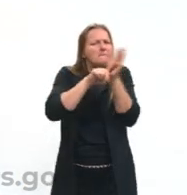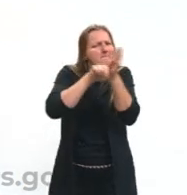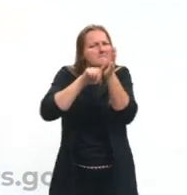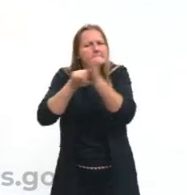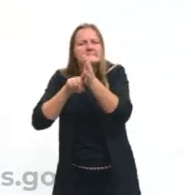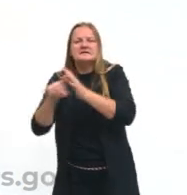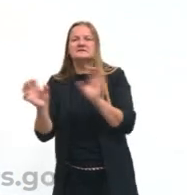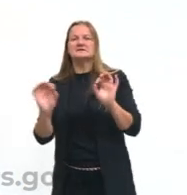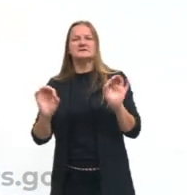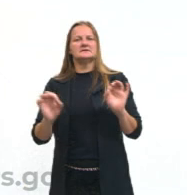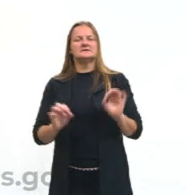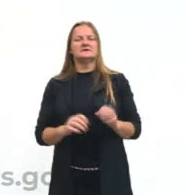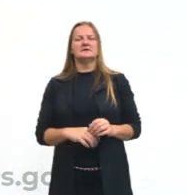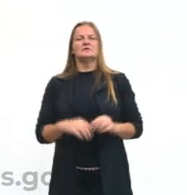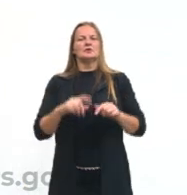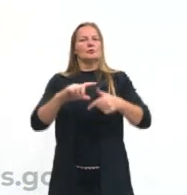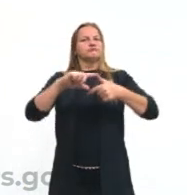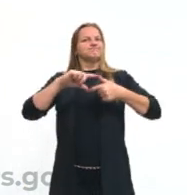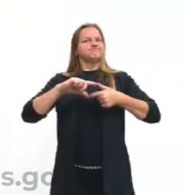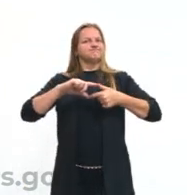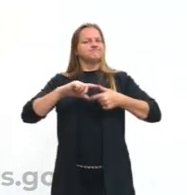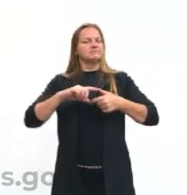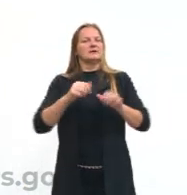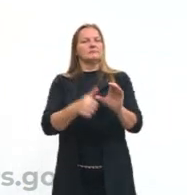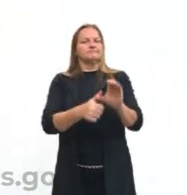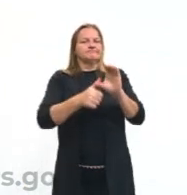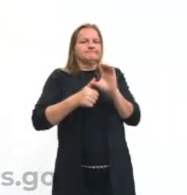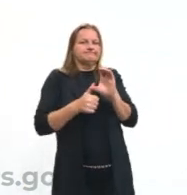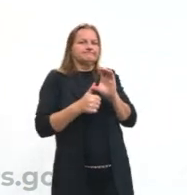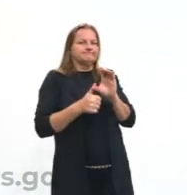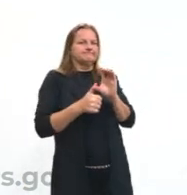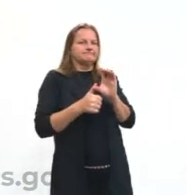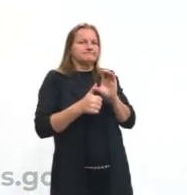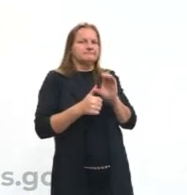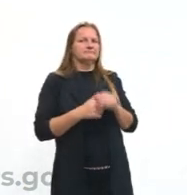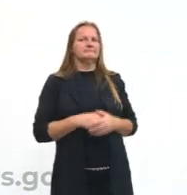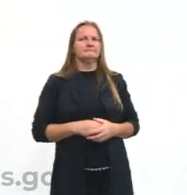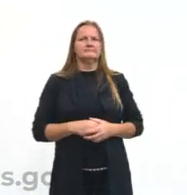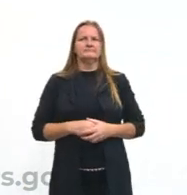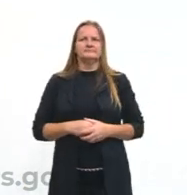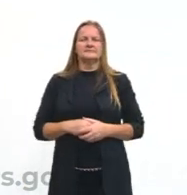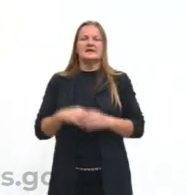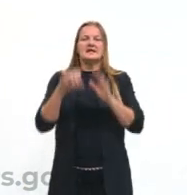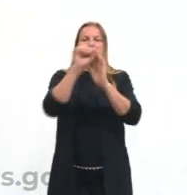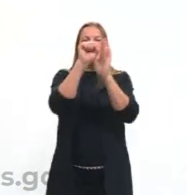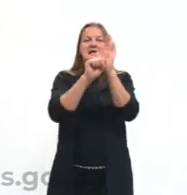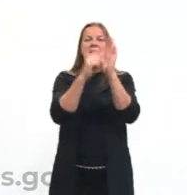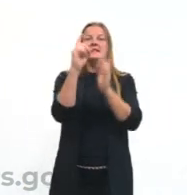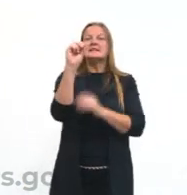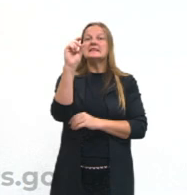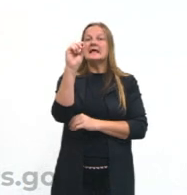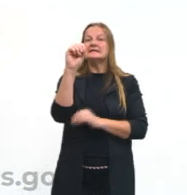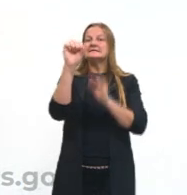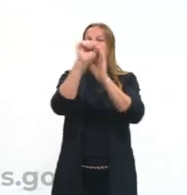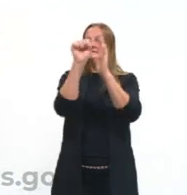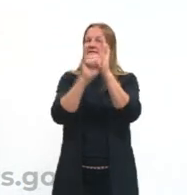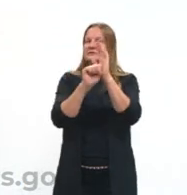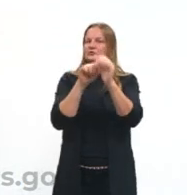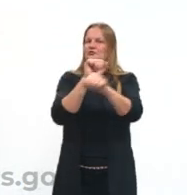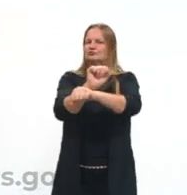pesquisas a ficam são é um são best apps aí que fica um tanto estagnado né